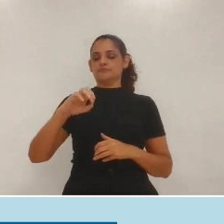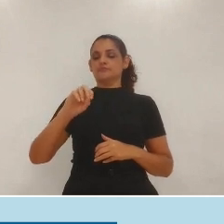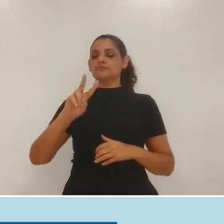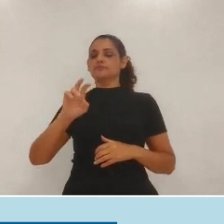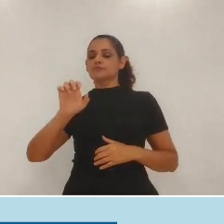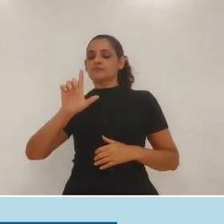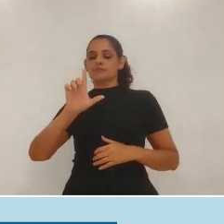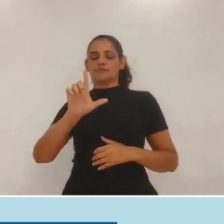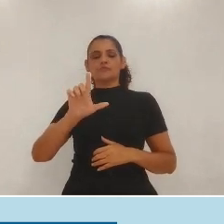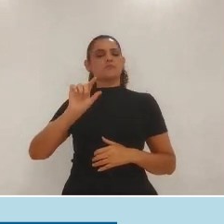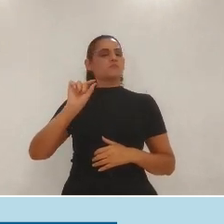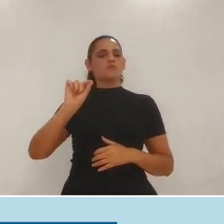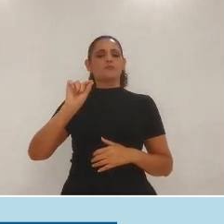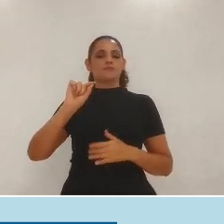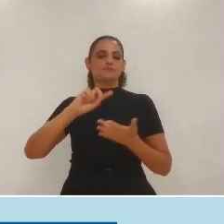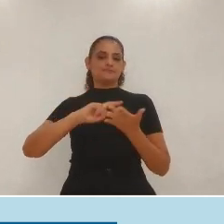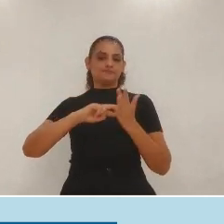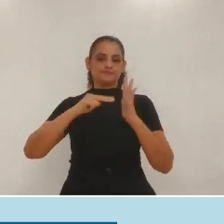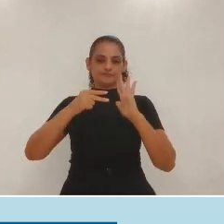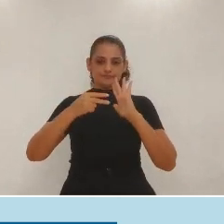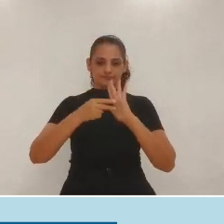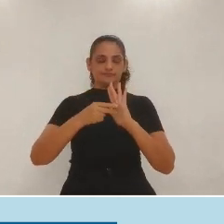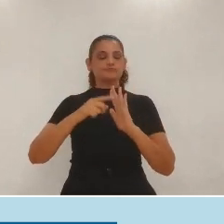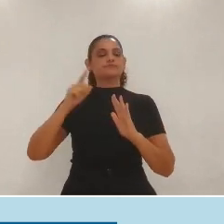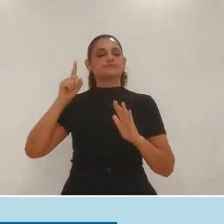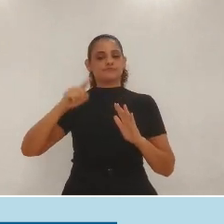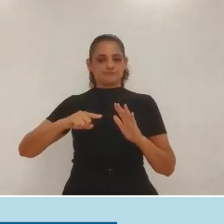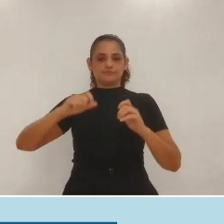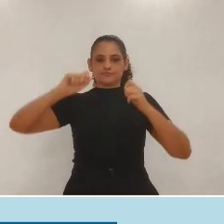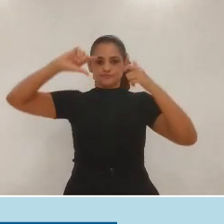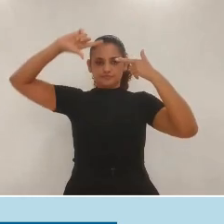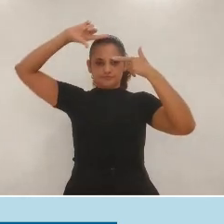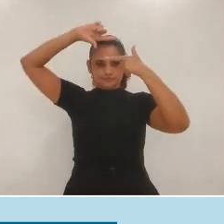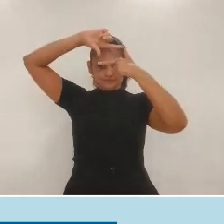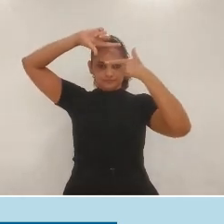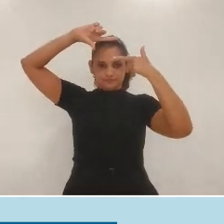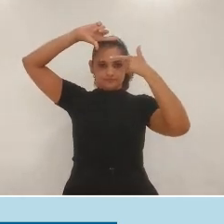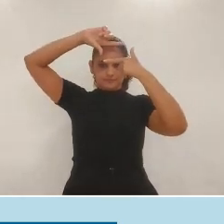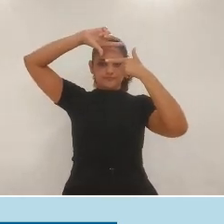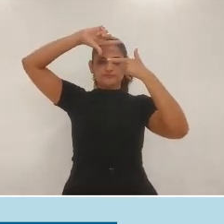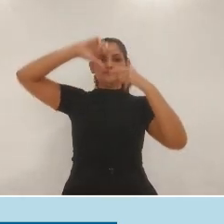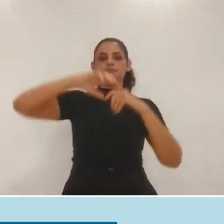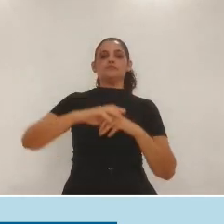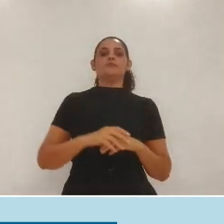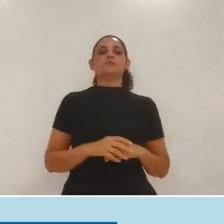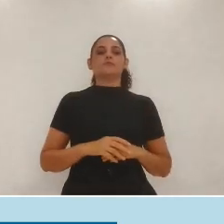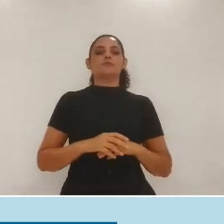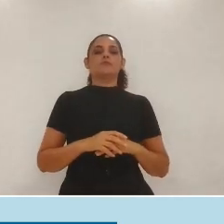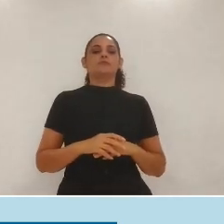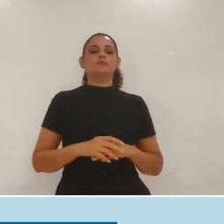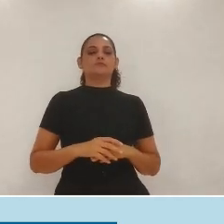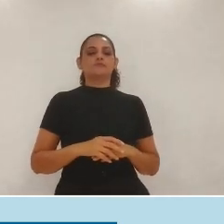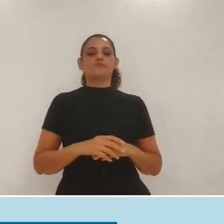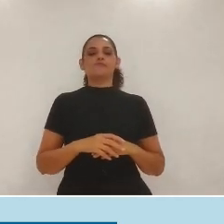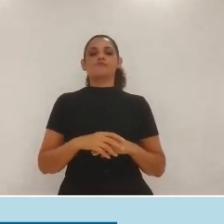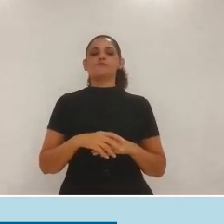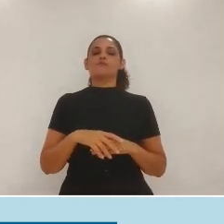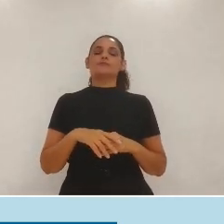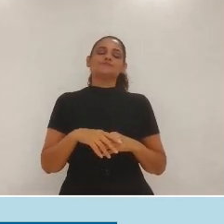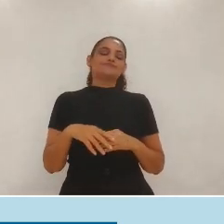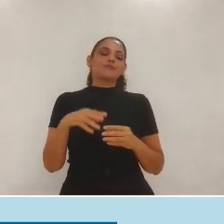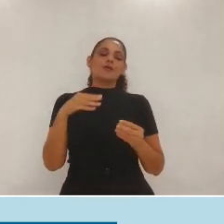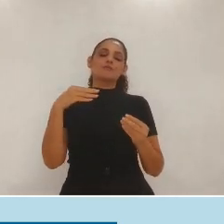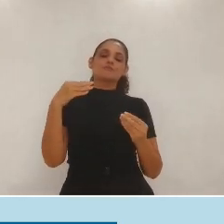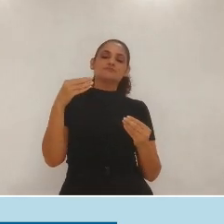dizer? Ela é a síndrome na qual faz com que, o nome já está dizendo, a pessoa seja molinha. Então,